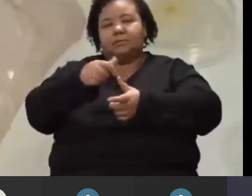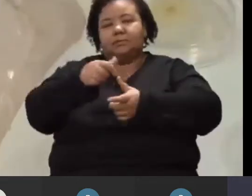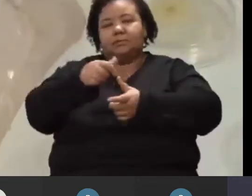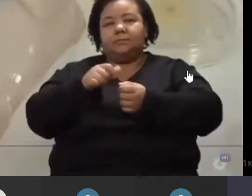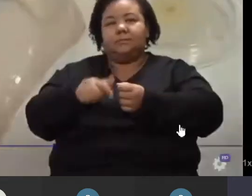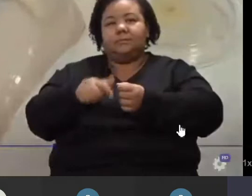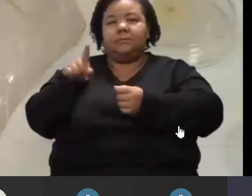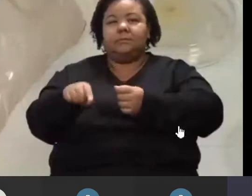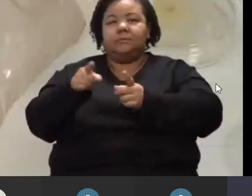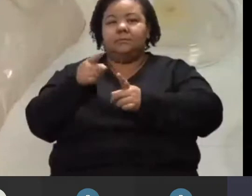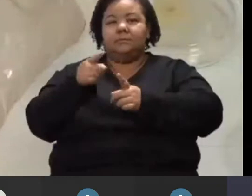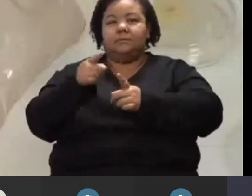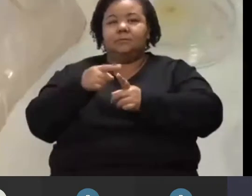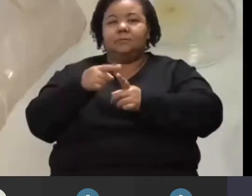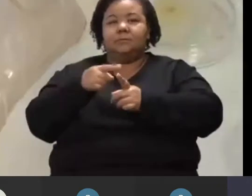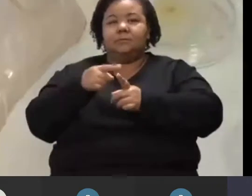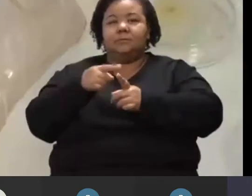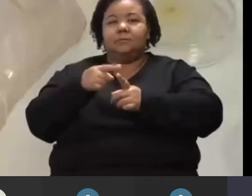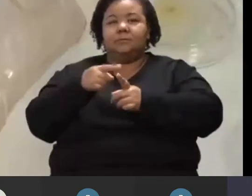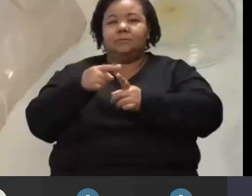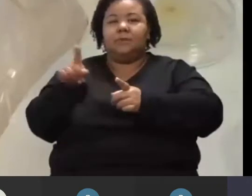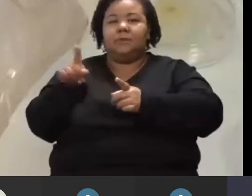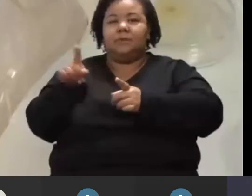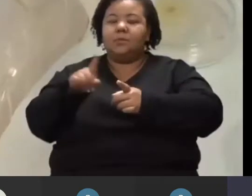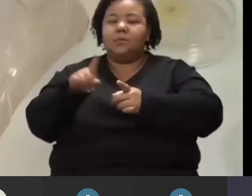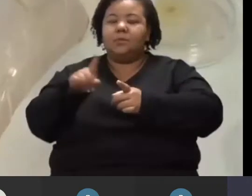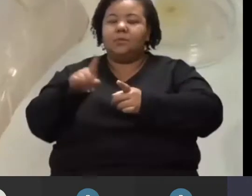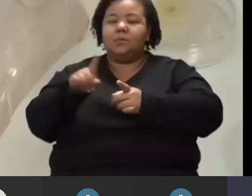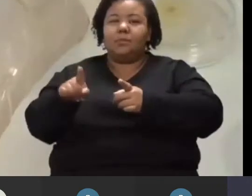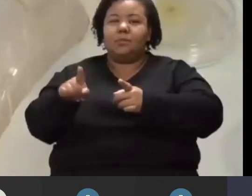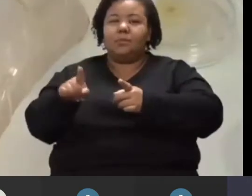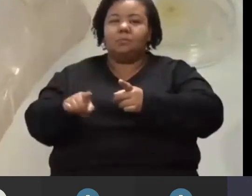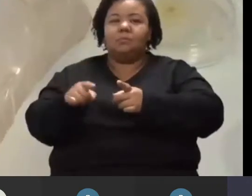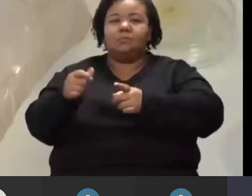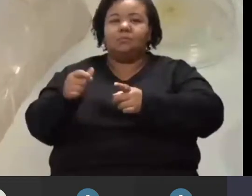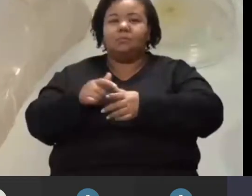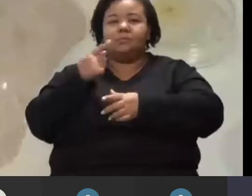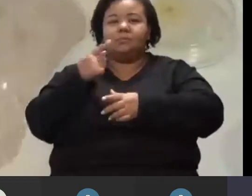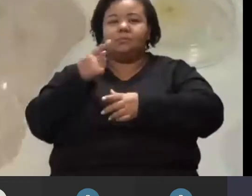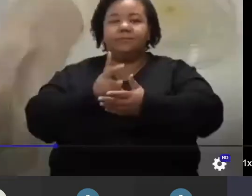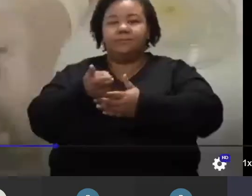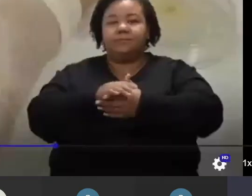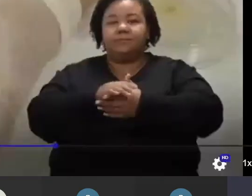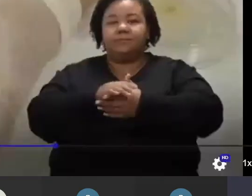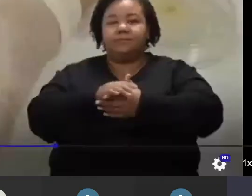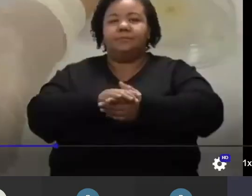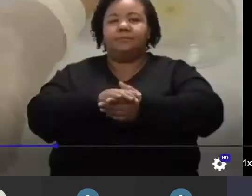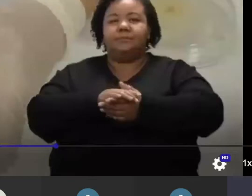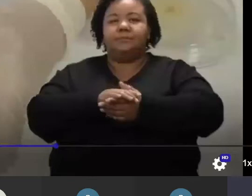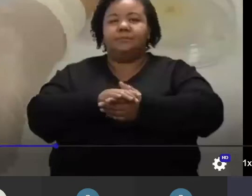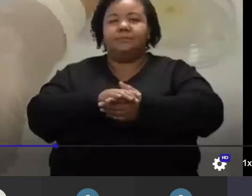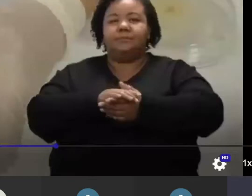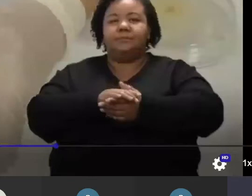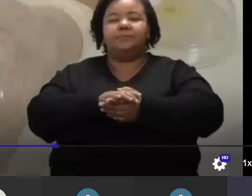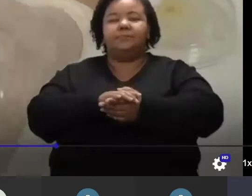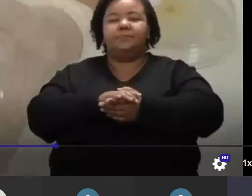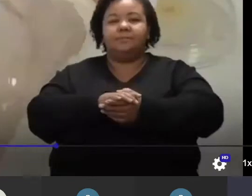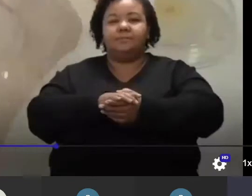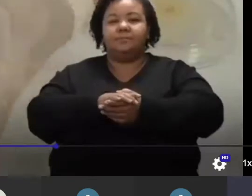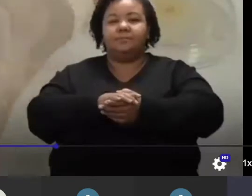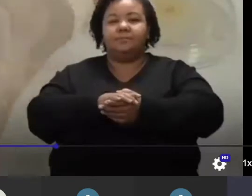e vai arrastar dessa primeira estria 1, 2, 3 vezes. Vai continuar a sua estria. E